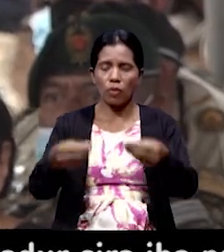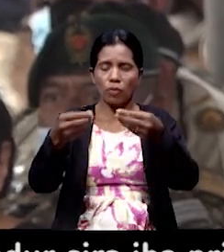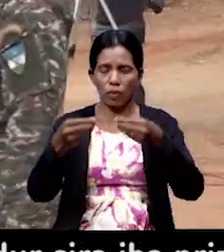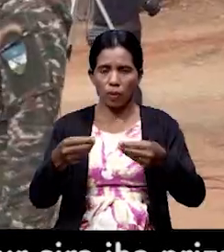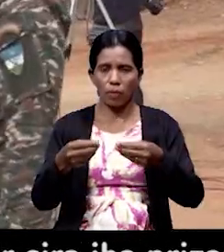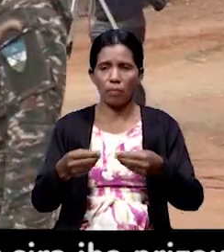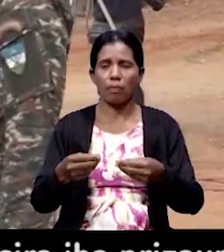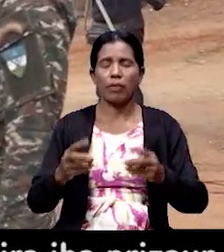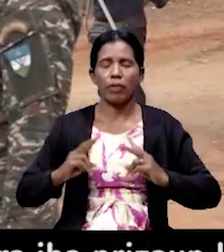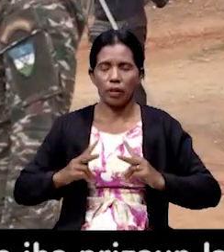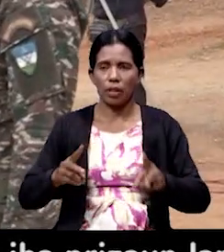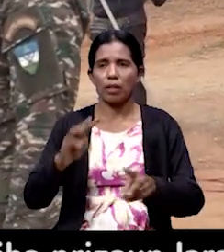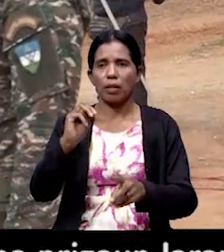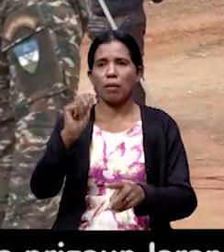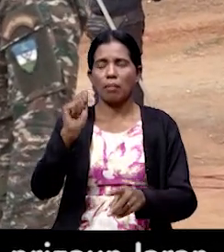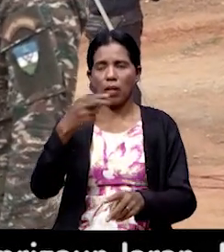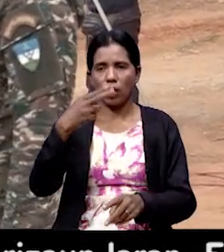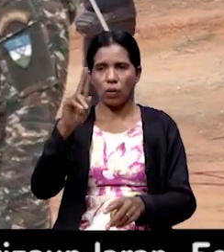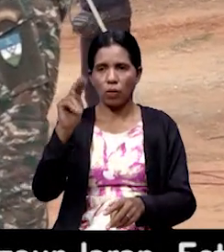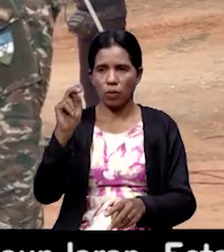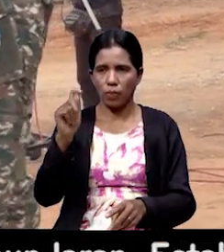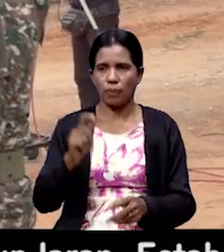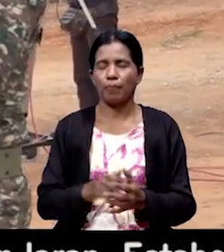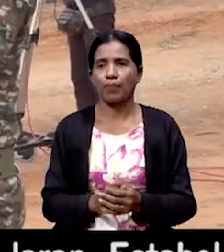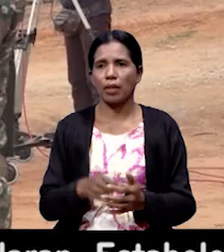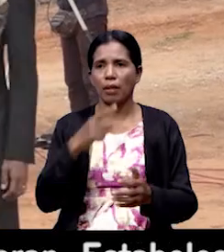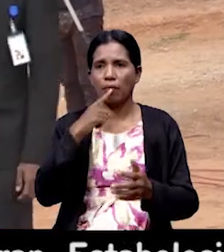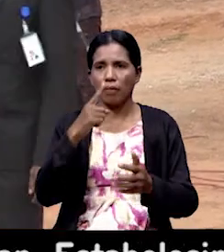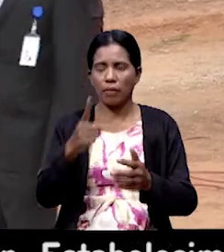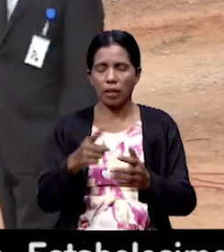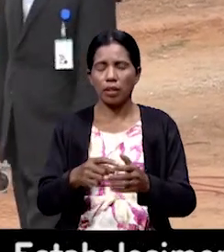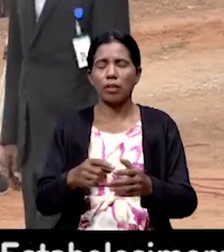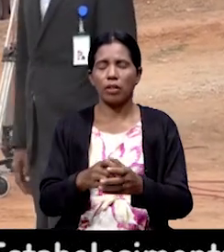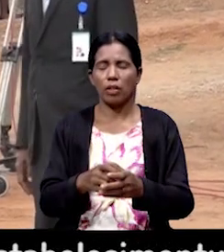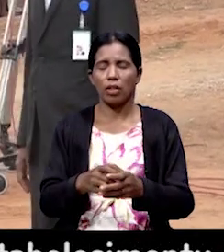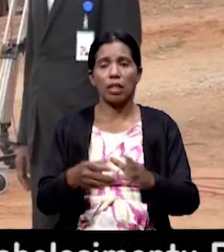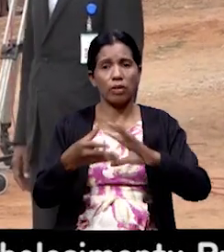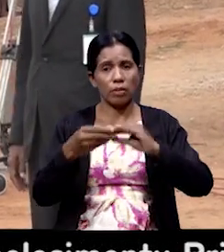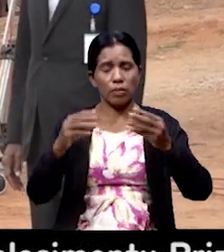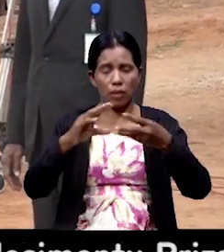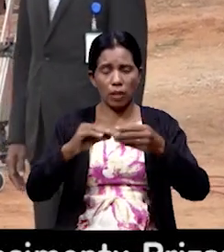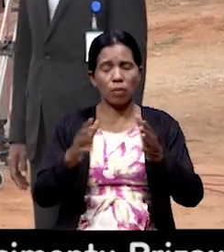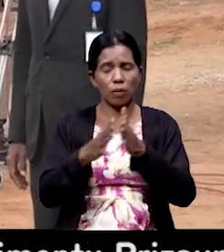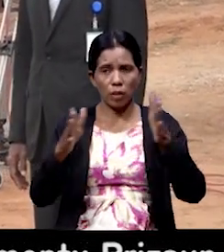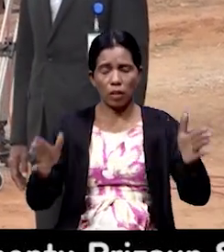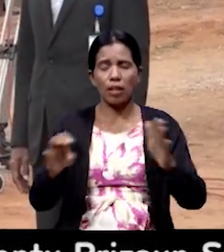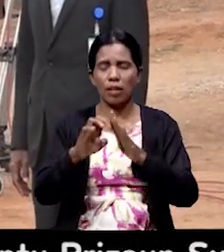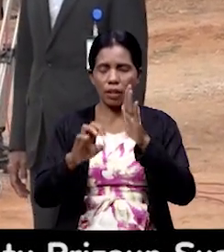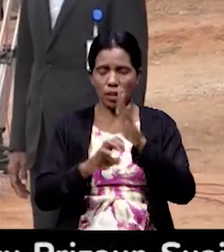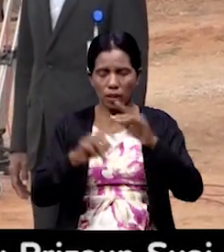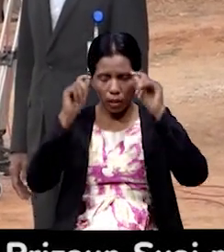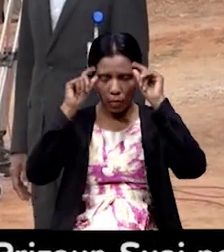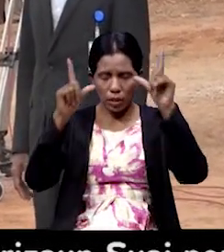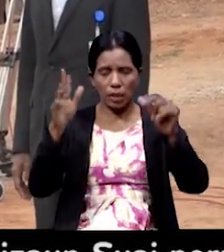Mahuno. Saudoso nina contribuição para Timor-Leste na vitória Boteves, também né, Estado Timor-Leste reconhece no